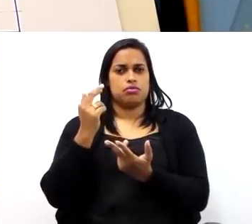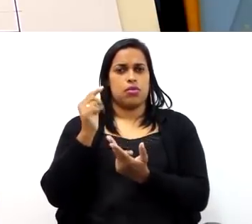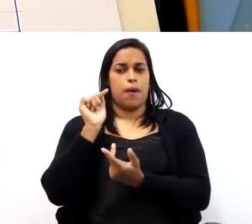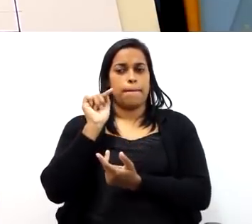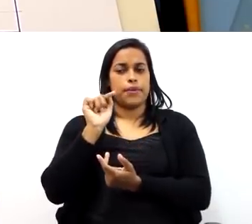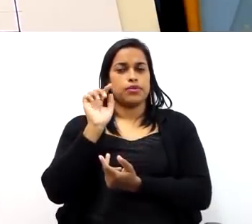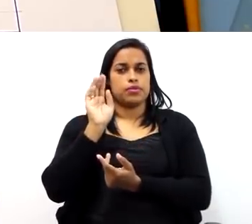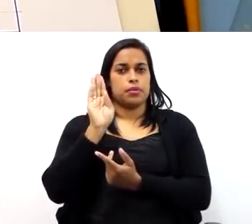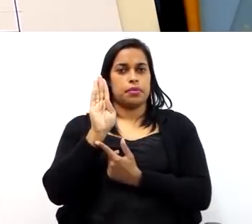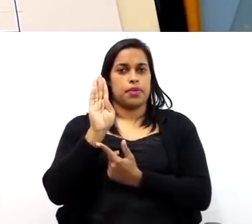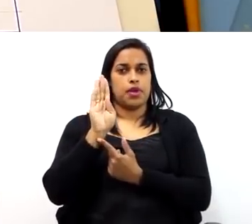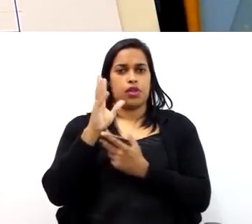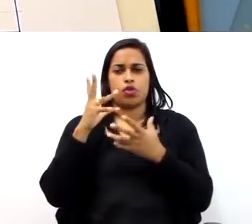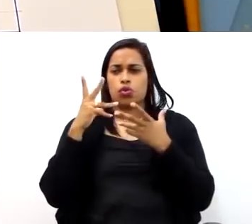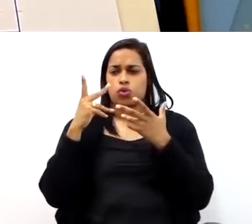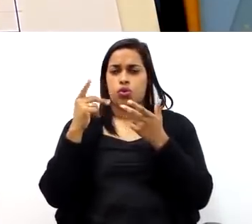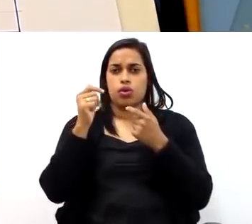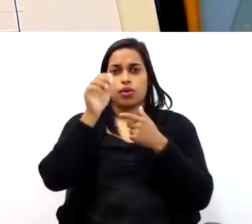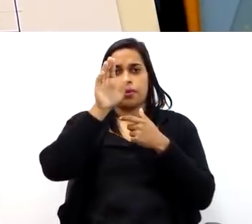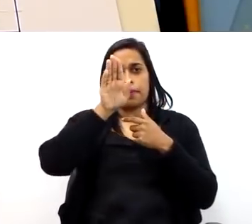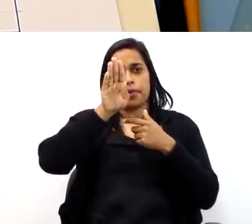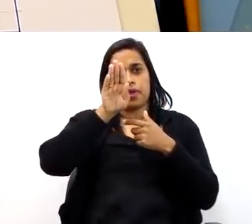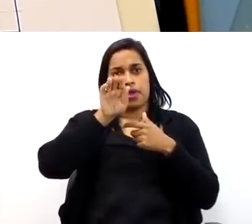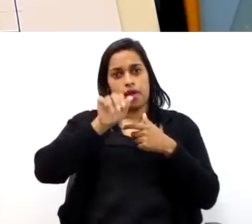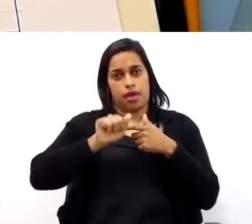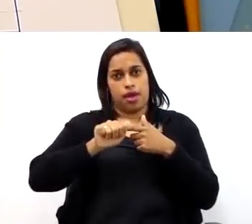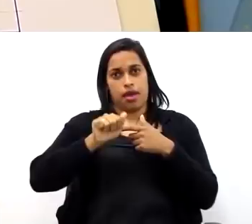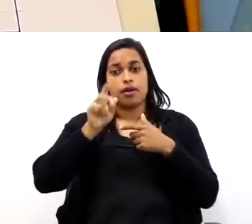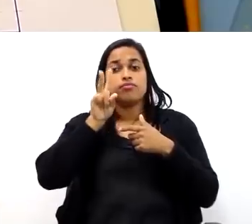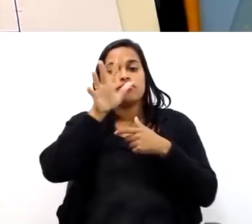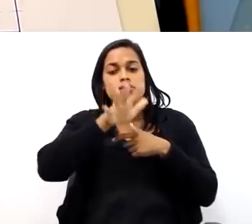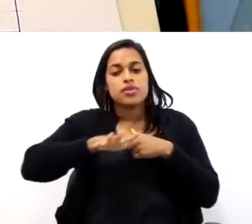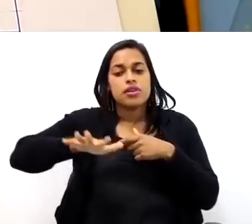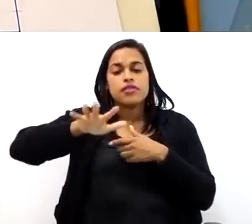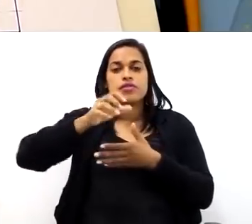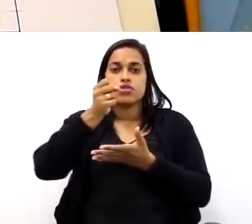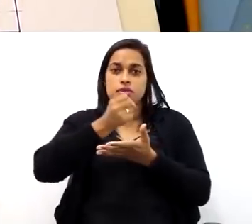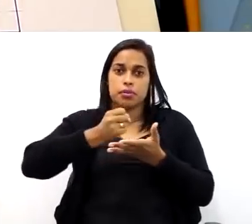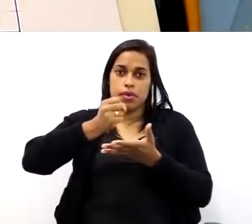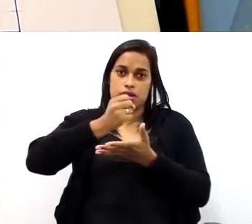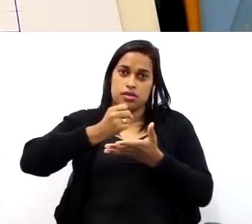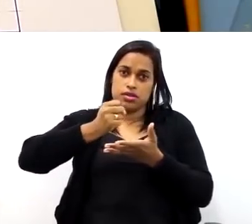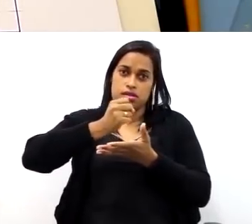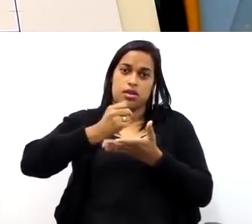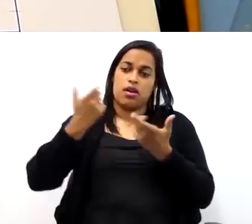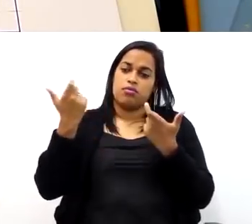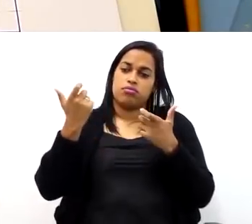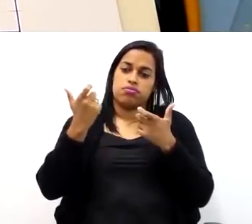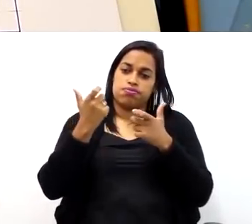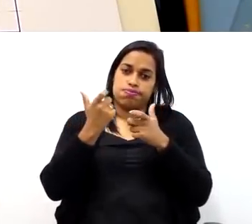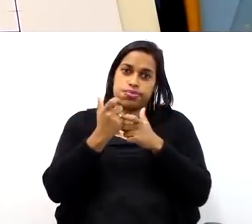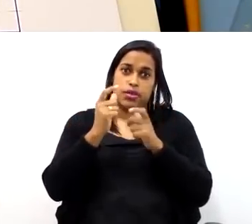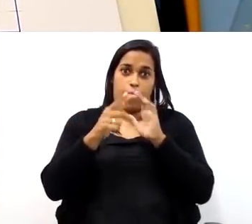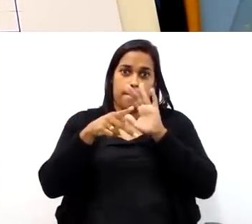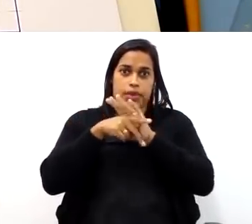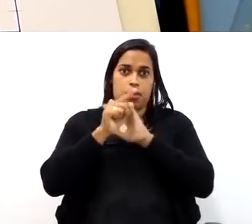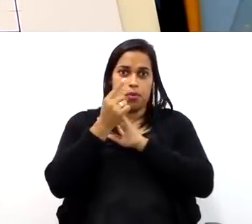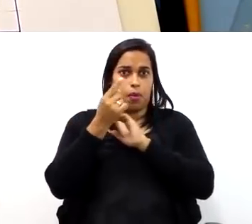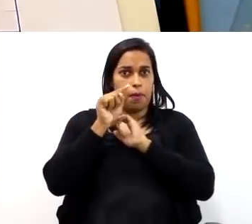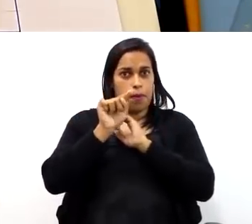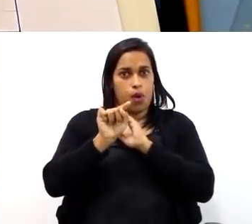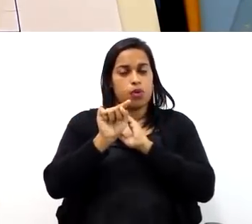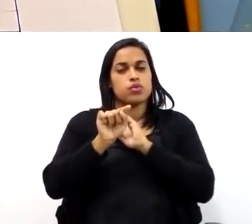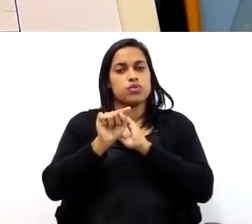Então, o ponto A está coincidindo com o ponto B, toda a aresta BA está em vista básica, ou seja, reduzida a um